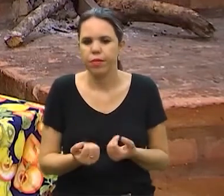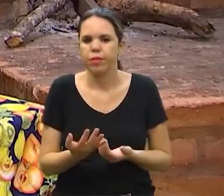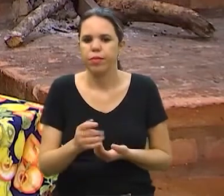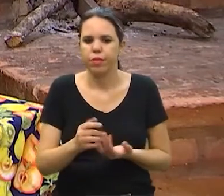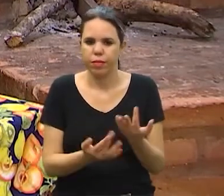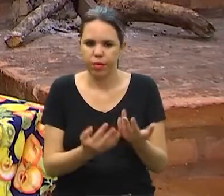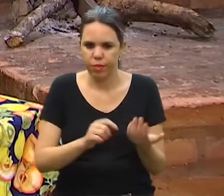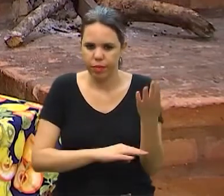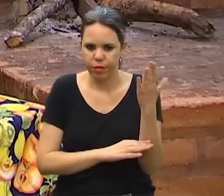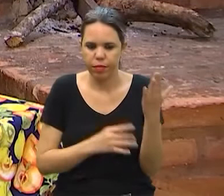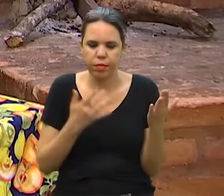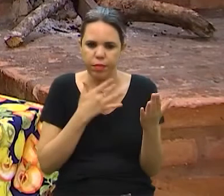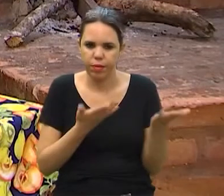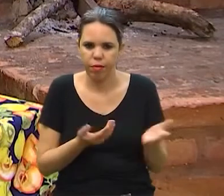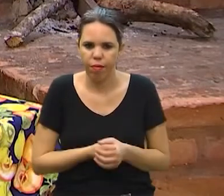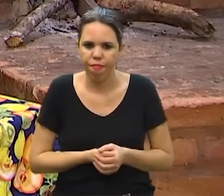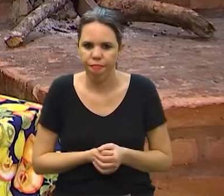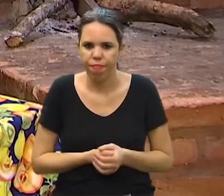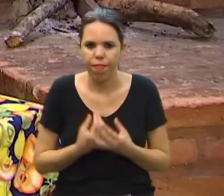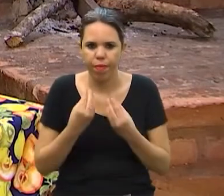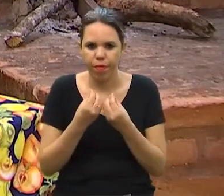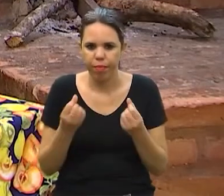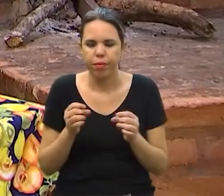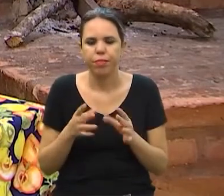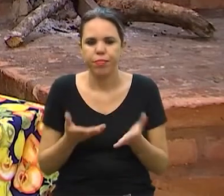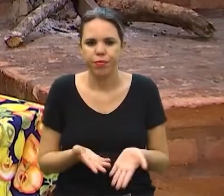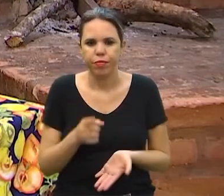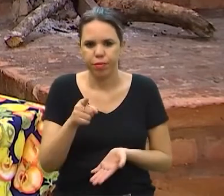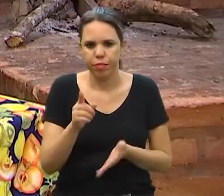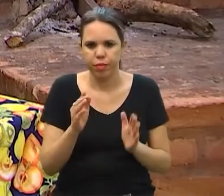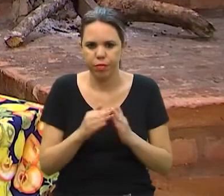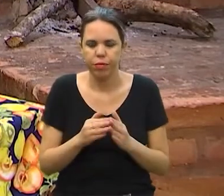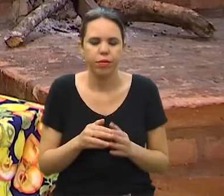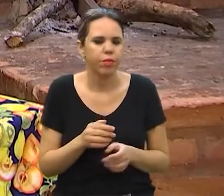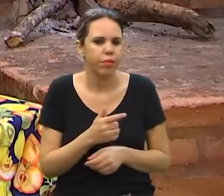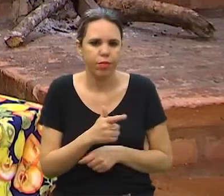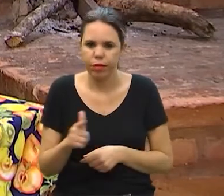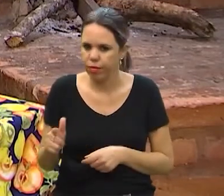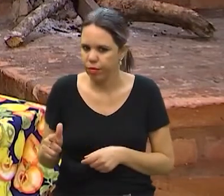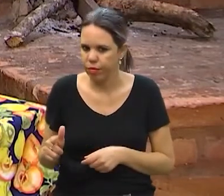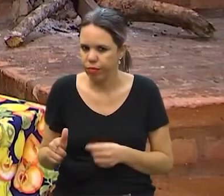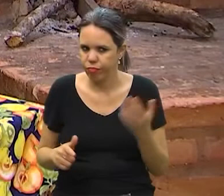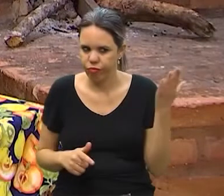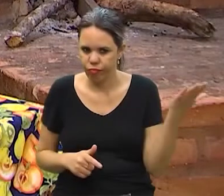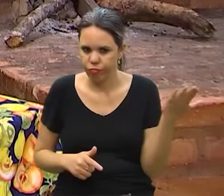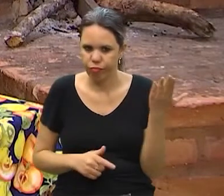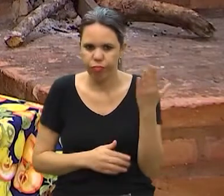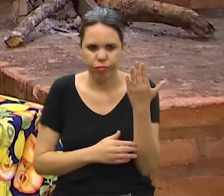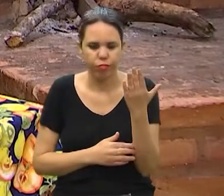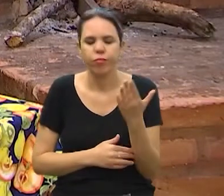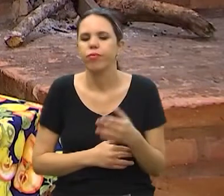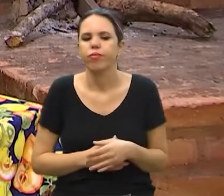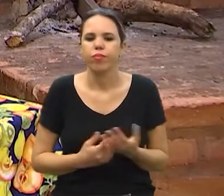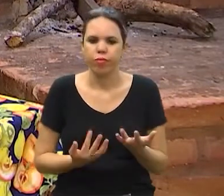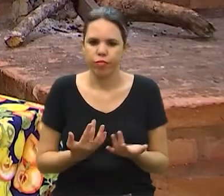né? É muito mais gostoso, né? Muito mais saboroso. Faz diferença. Mas se você aí de casa não tem um fogão a lenha, não tem problema. Dá